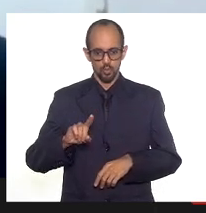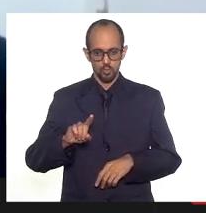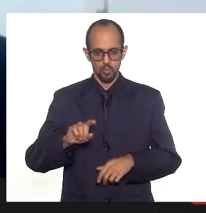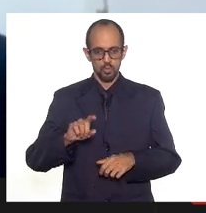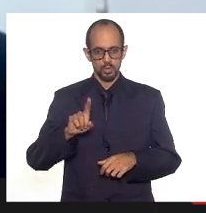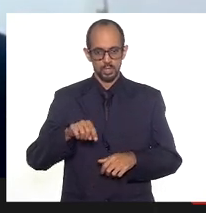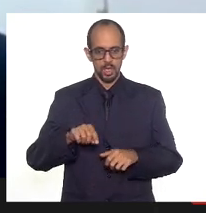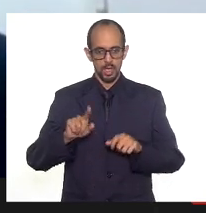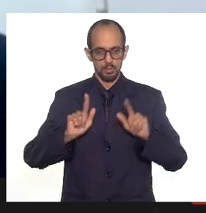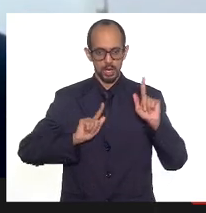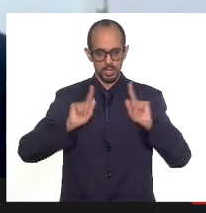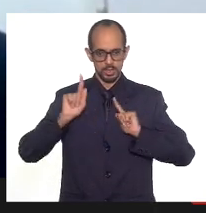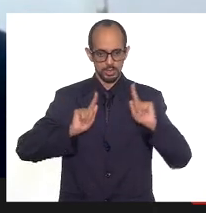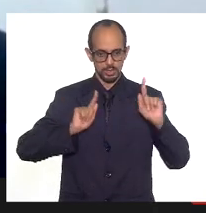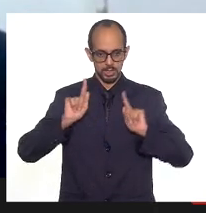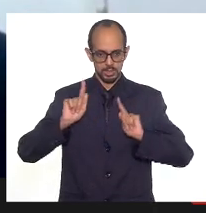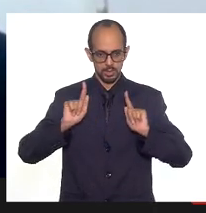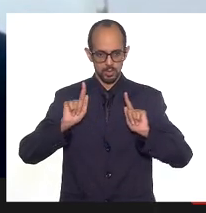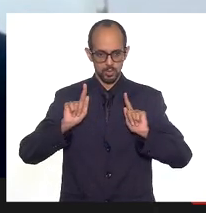contrário